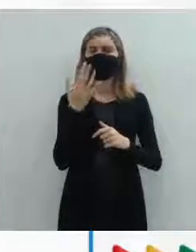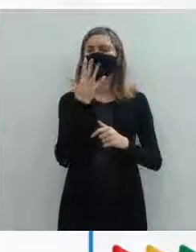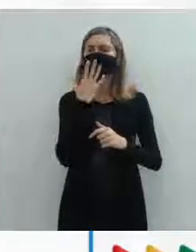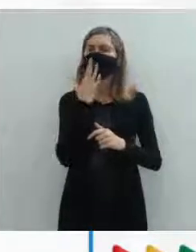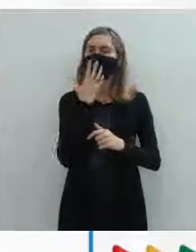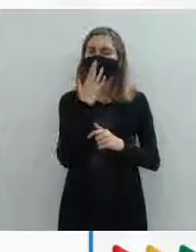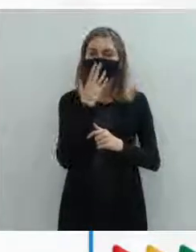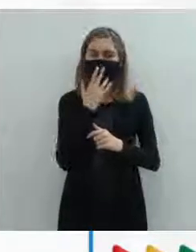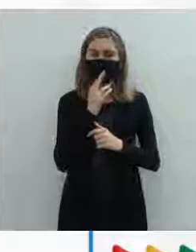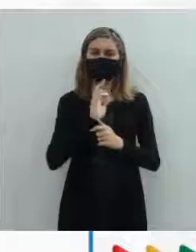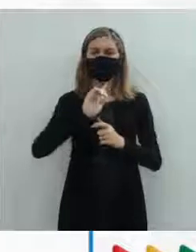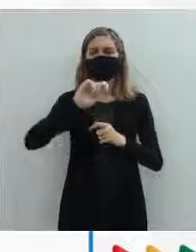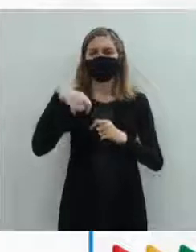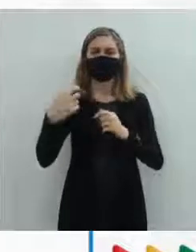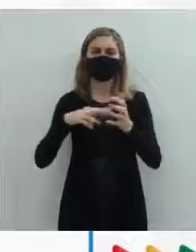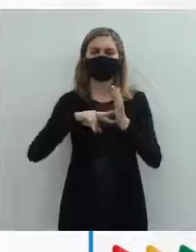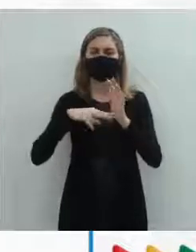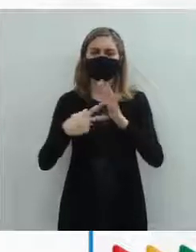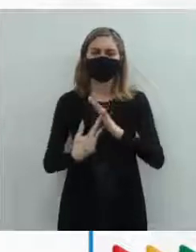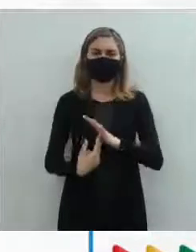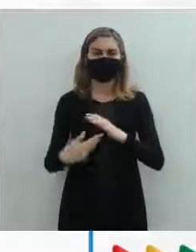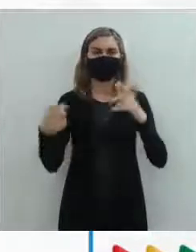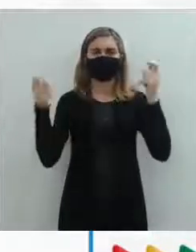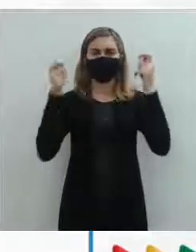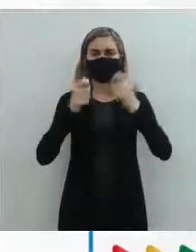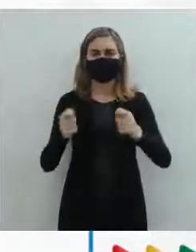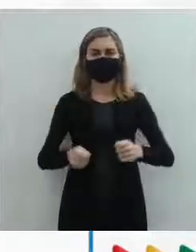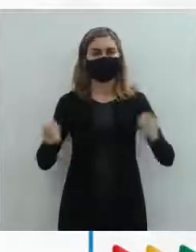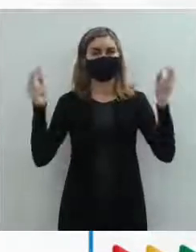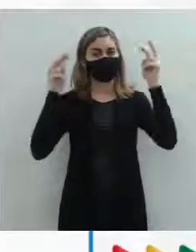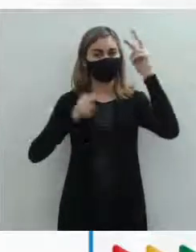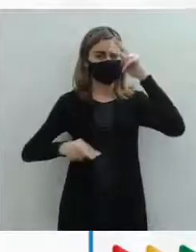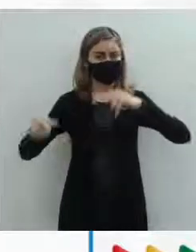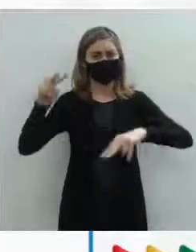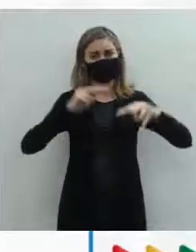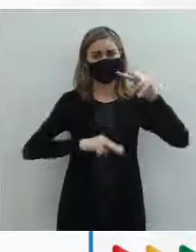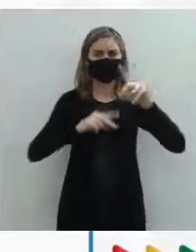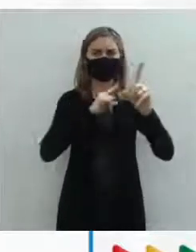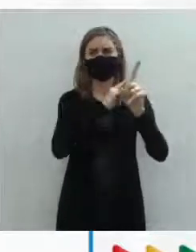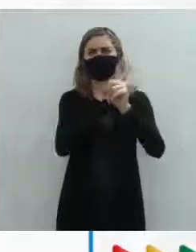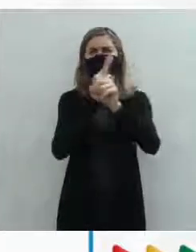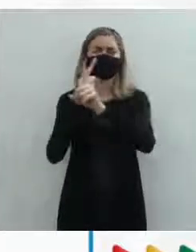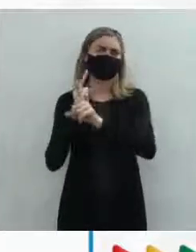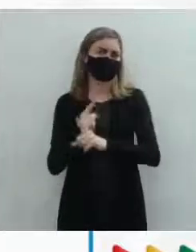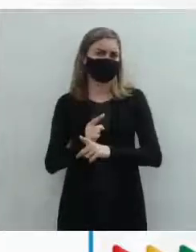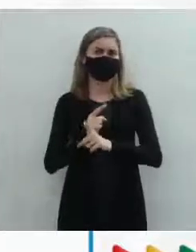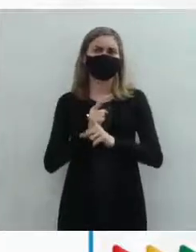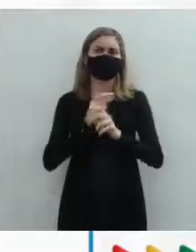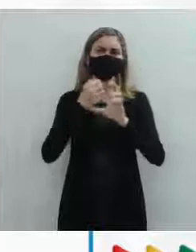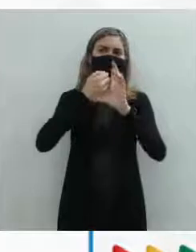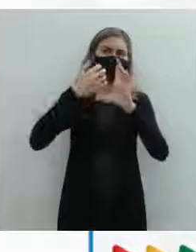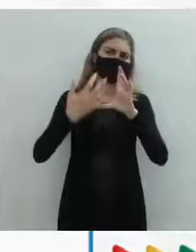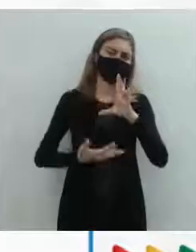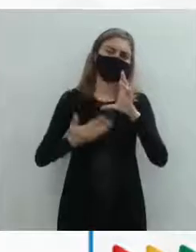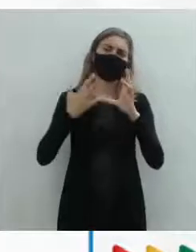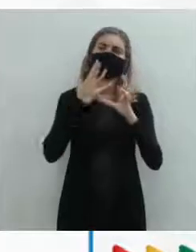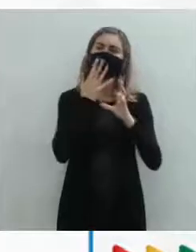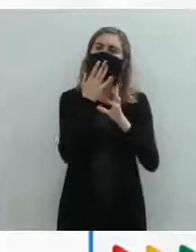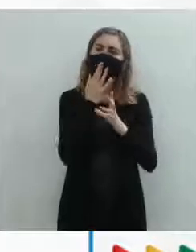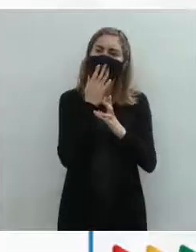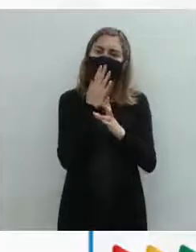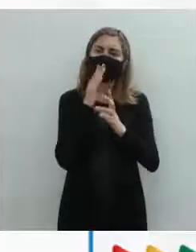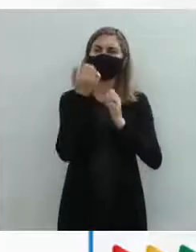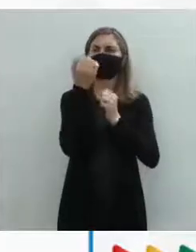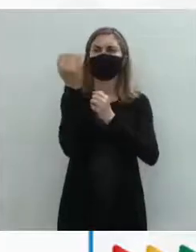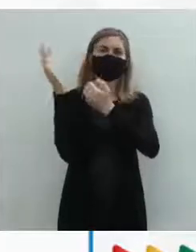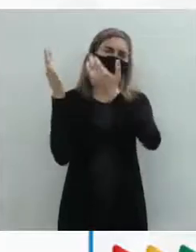como um elemento significativo das artes visuais, buscando identificar as especificidades das cores, da